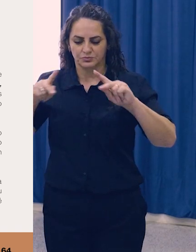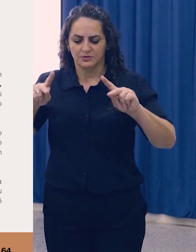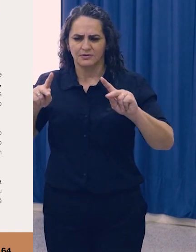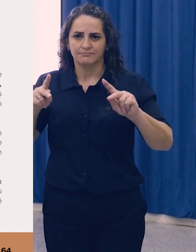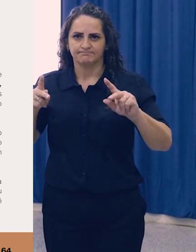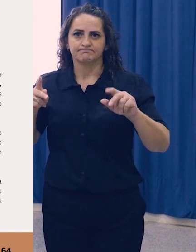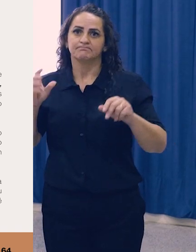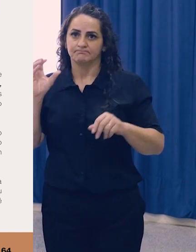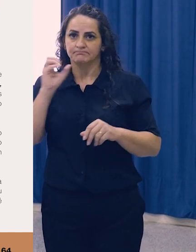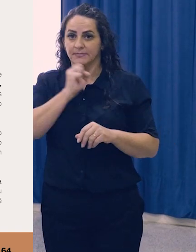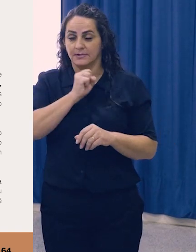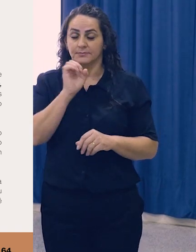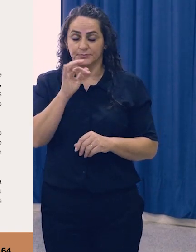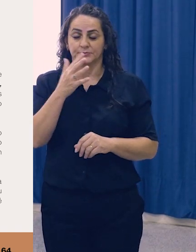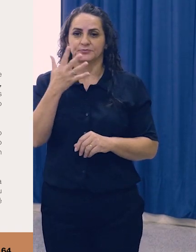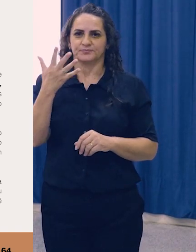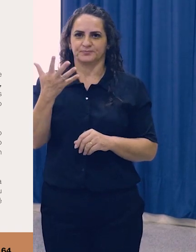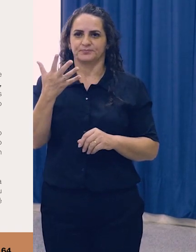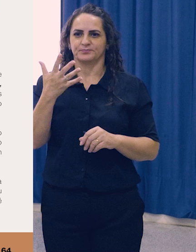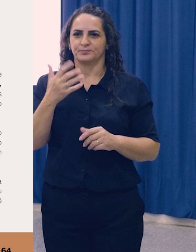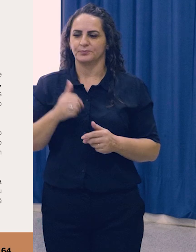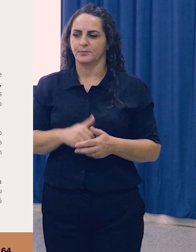ser coisas mais rápidas, né?